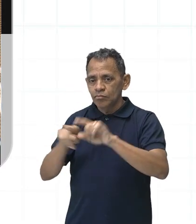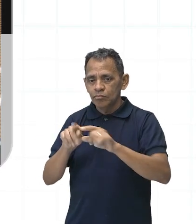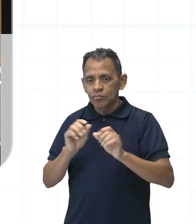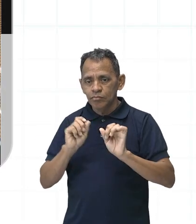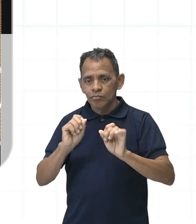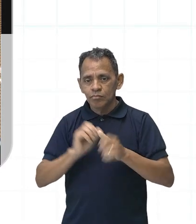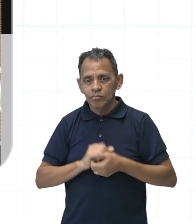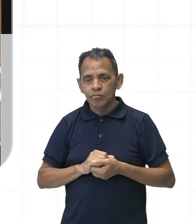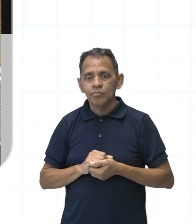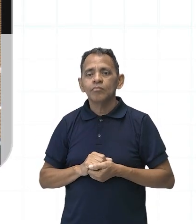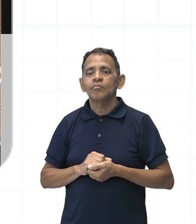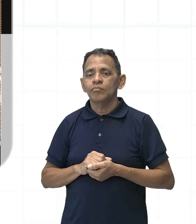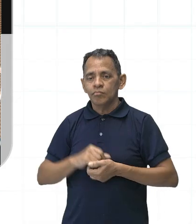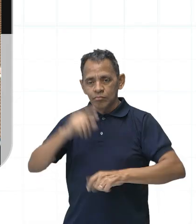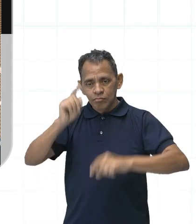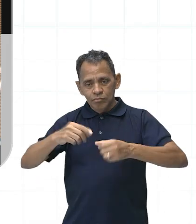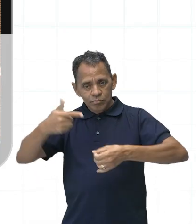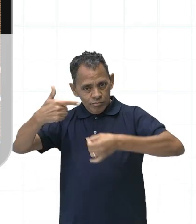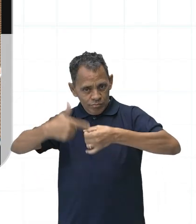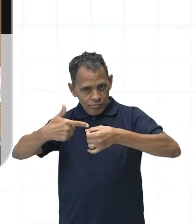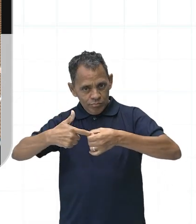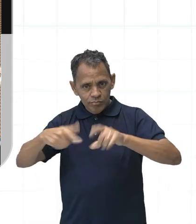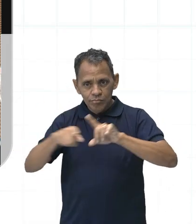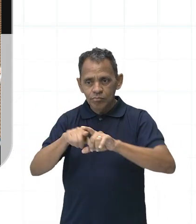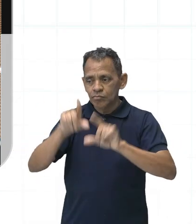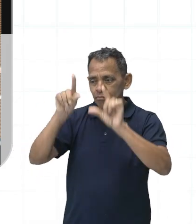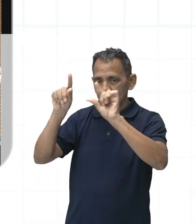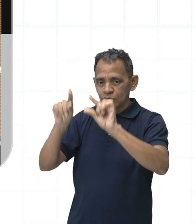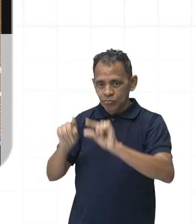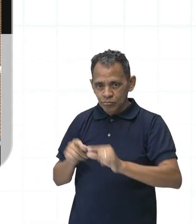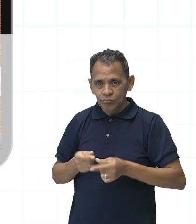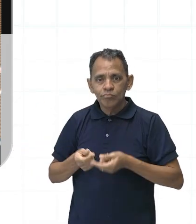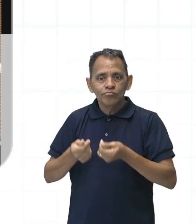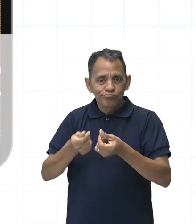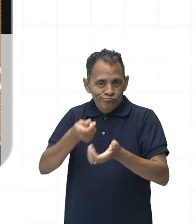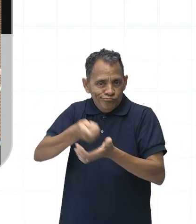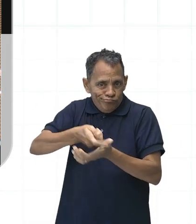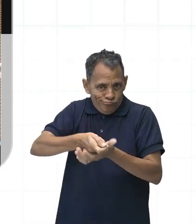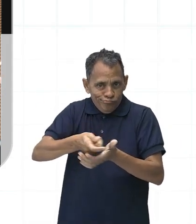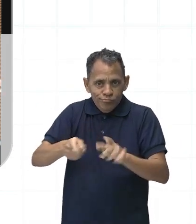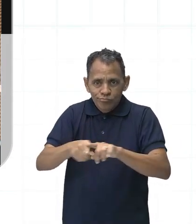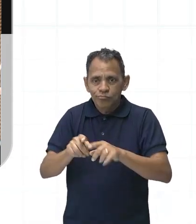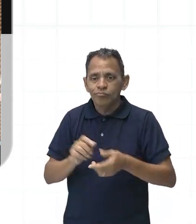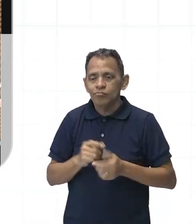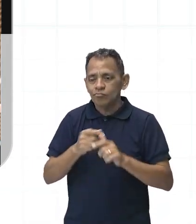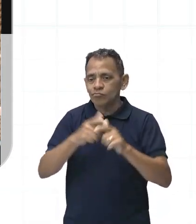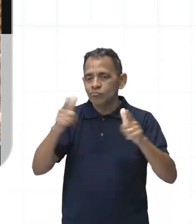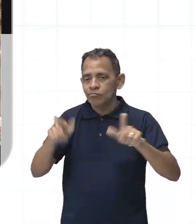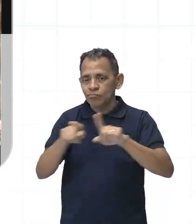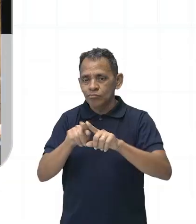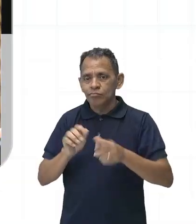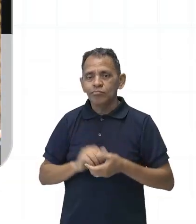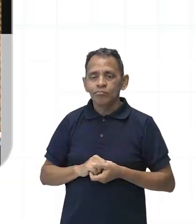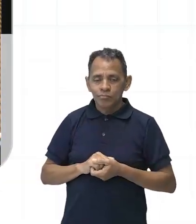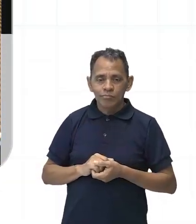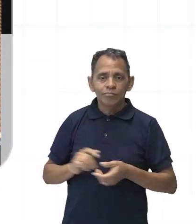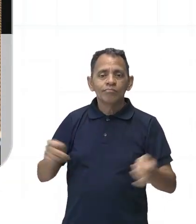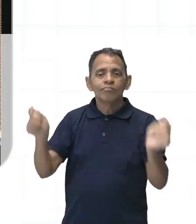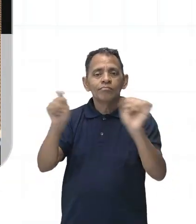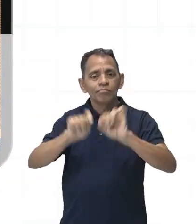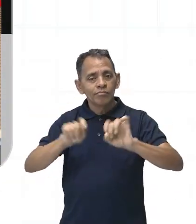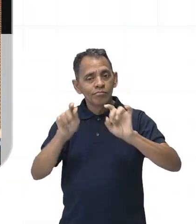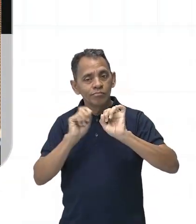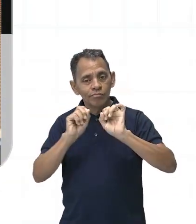ali combustível, reduz gastos e também aumenta a eficiência, tá? Mas, além disso,